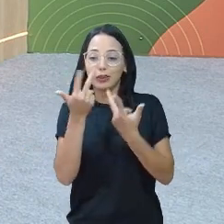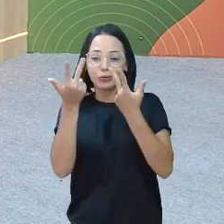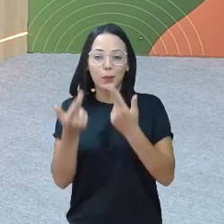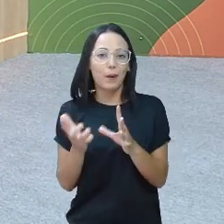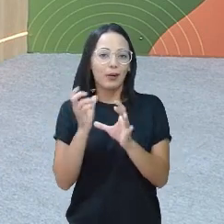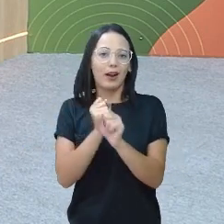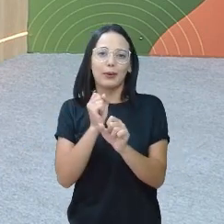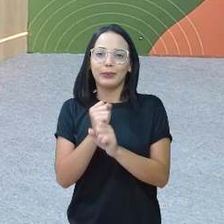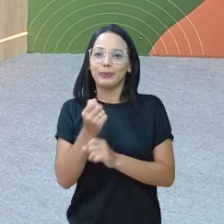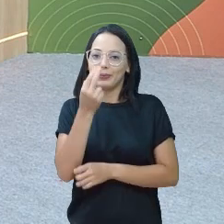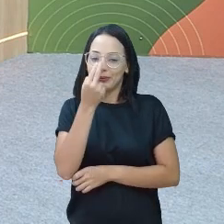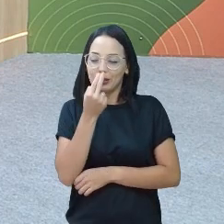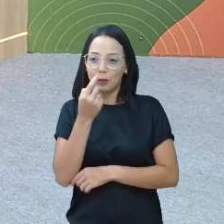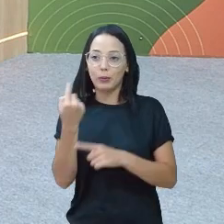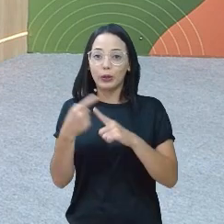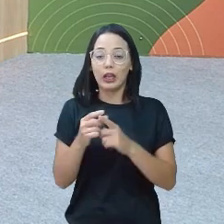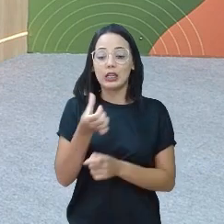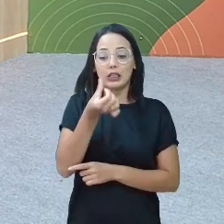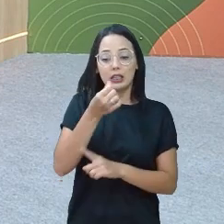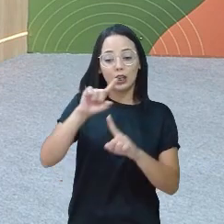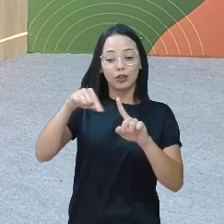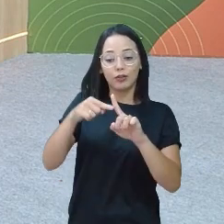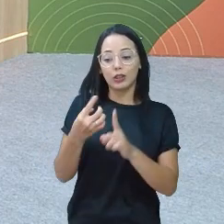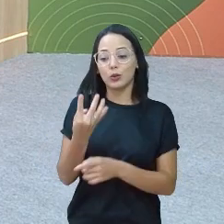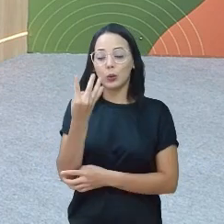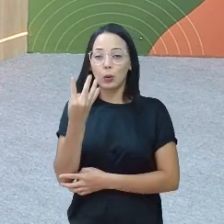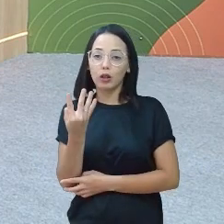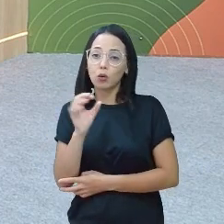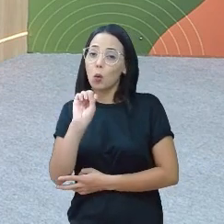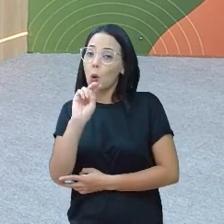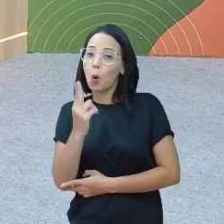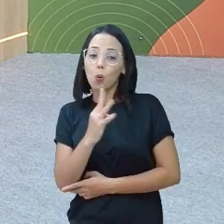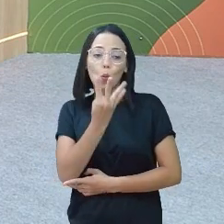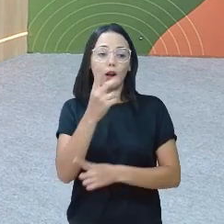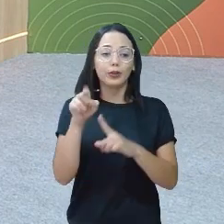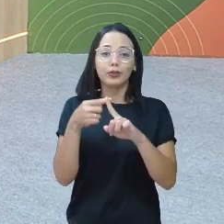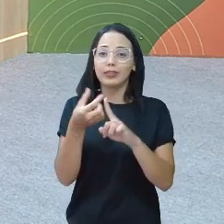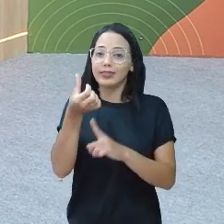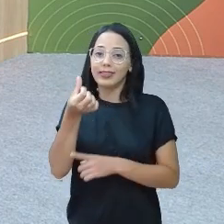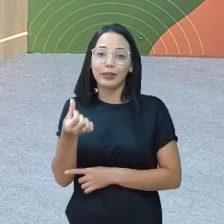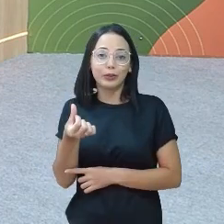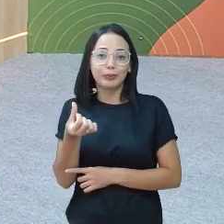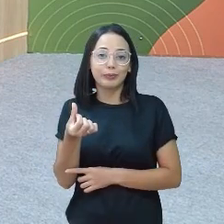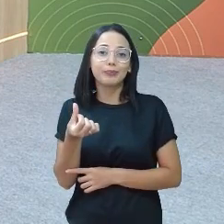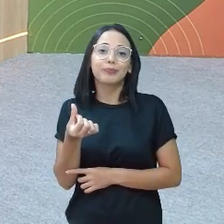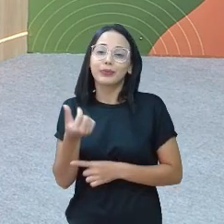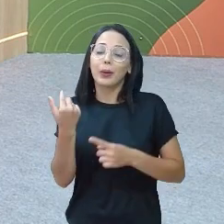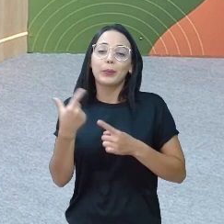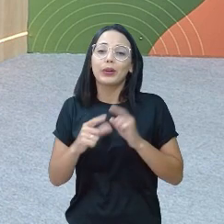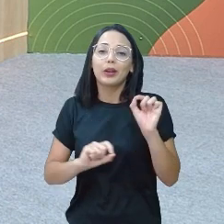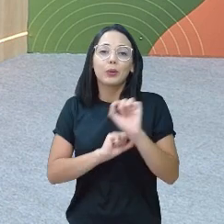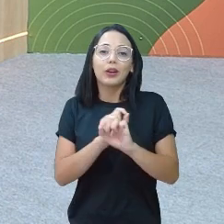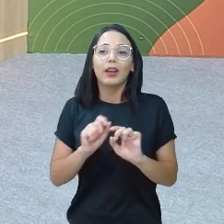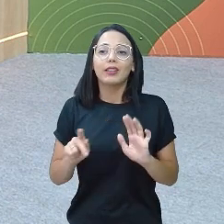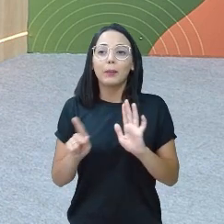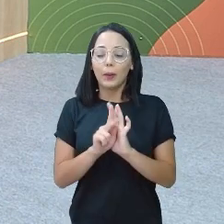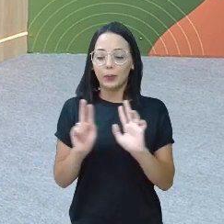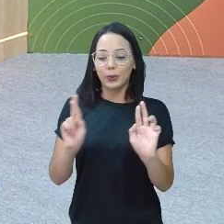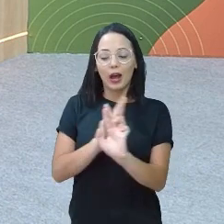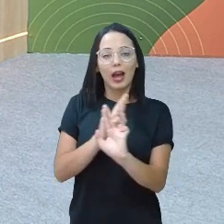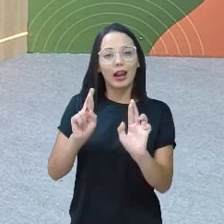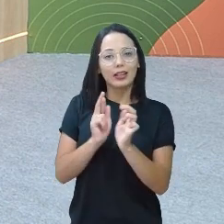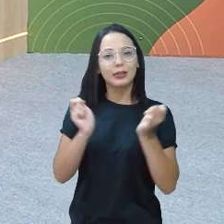cálculo. Ou vai ser 6 vezes o 4, ou vai ser o 4 vezes o 6. Porque a gente vai ter essa relação,